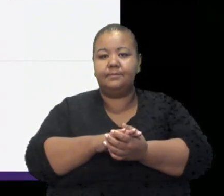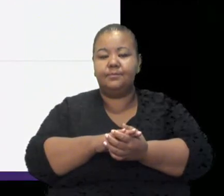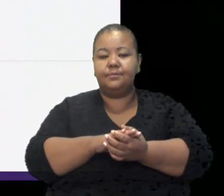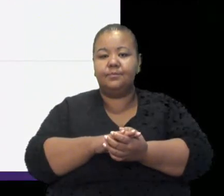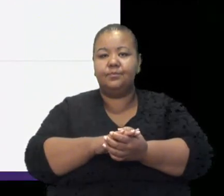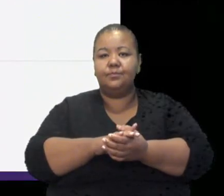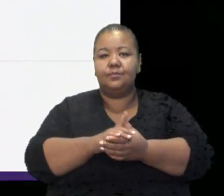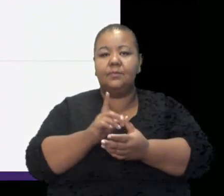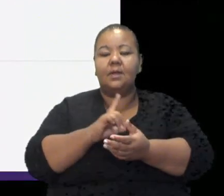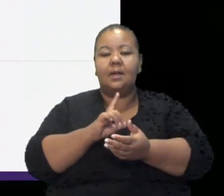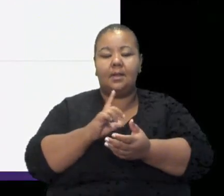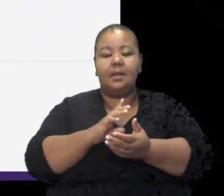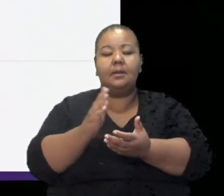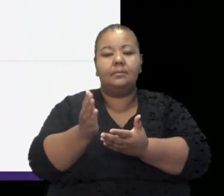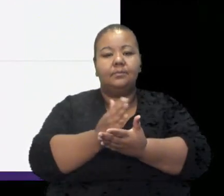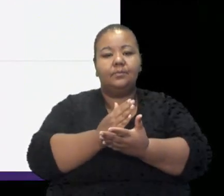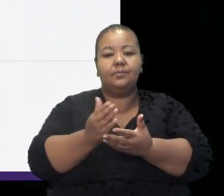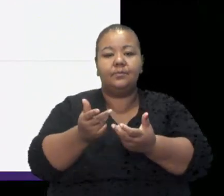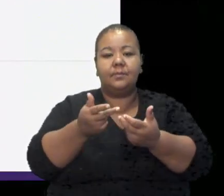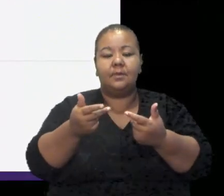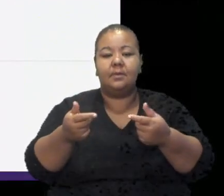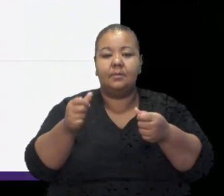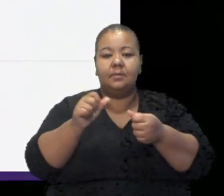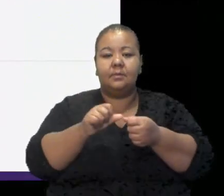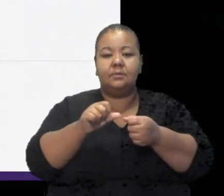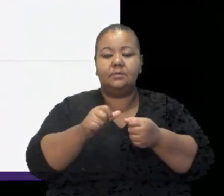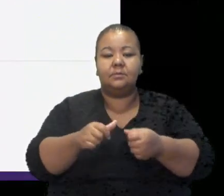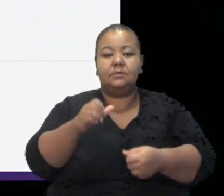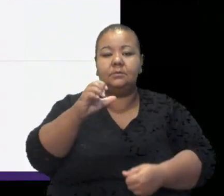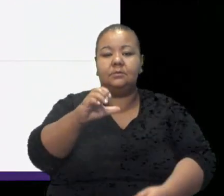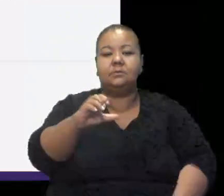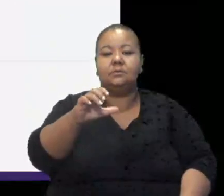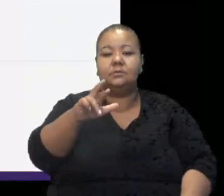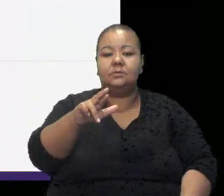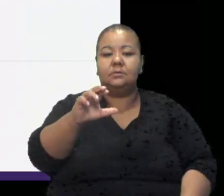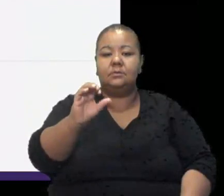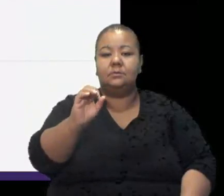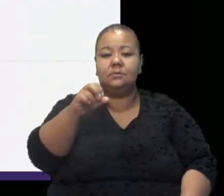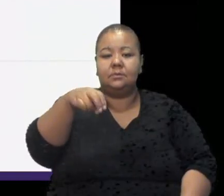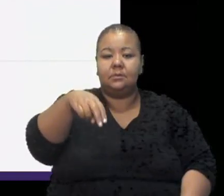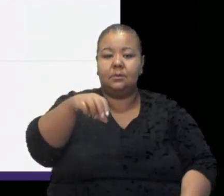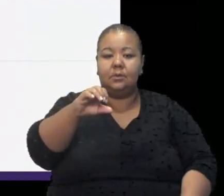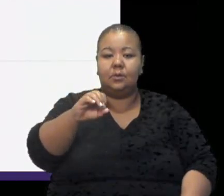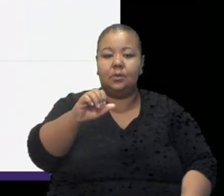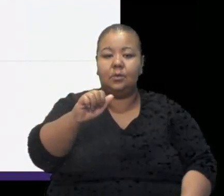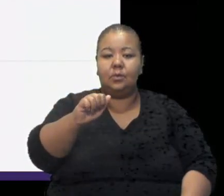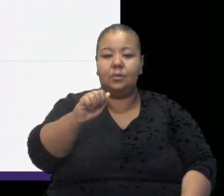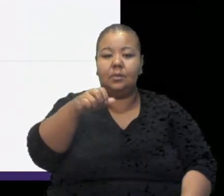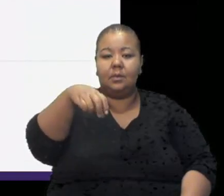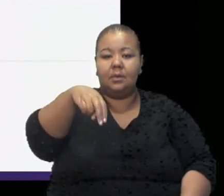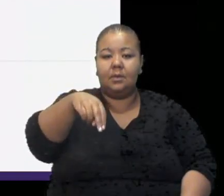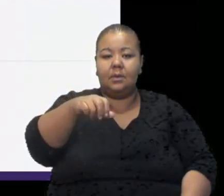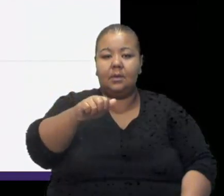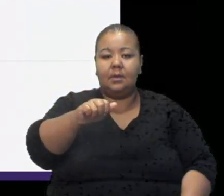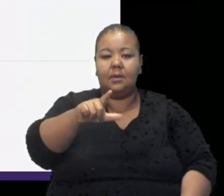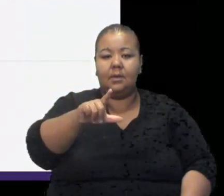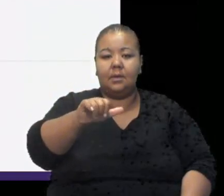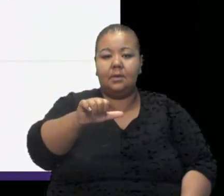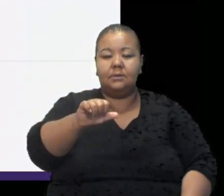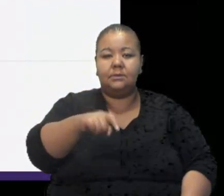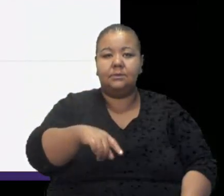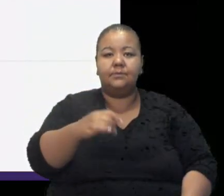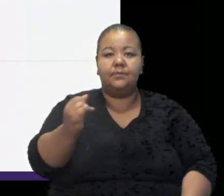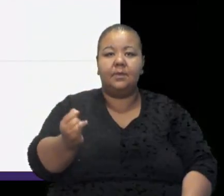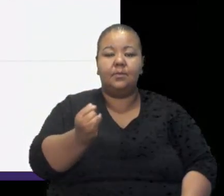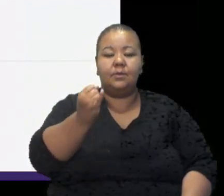Então existem algumas ações para a realização da cronoanálise. Então é importante obter as informações sobre a operação e o